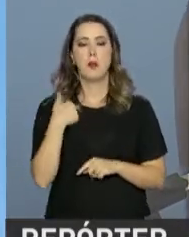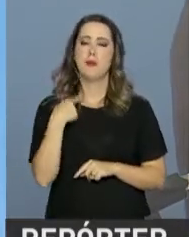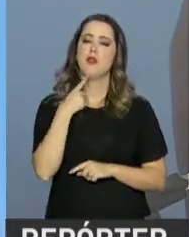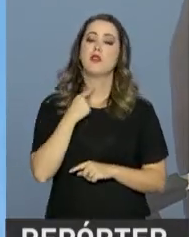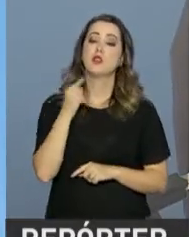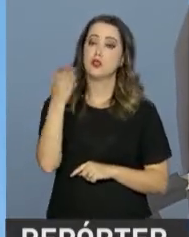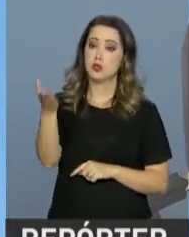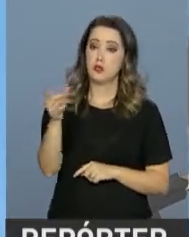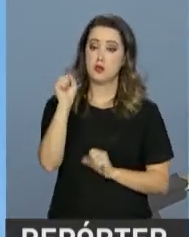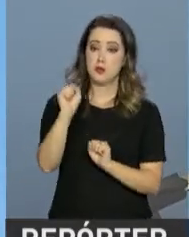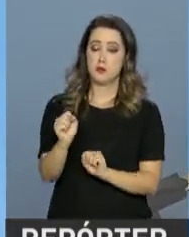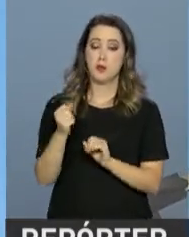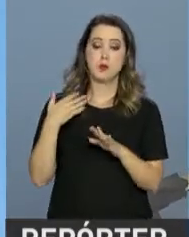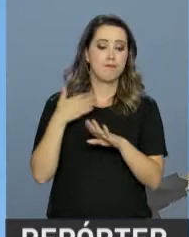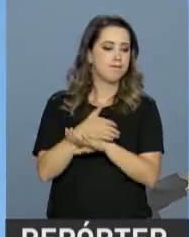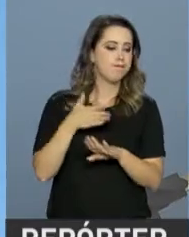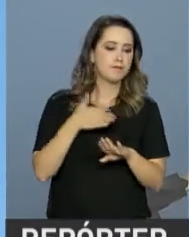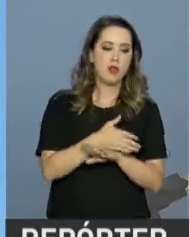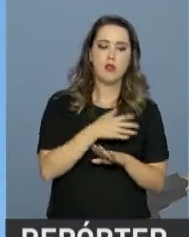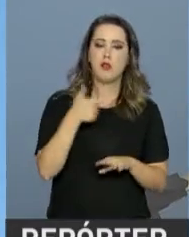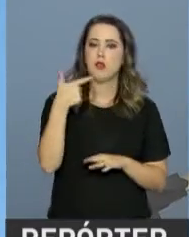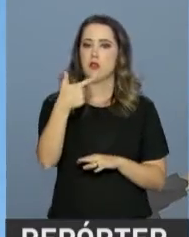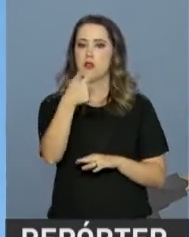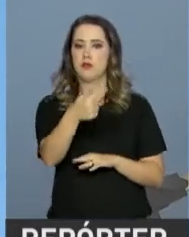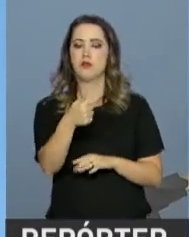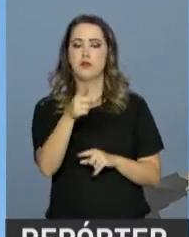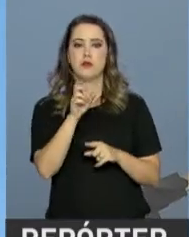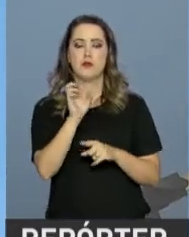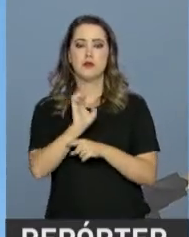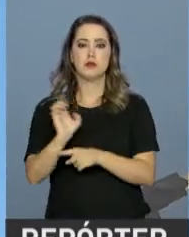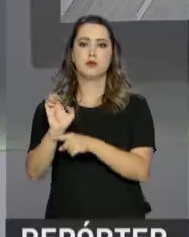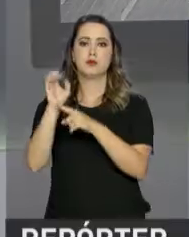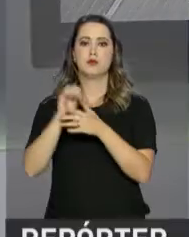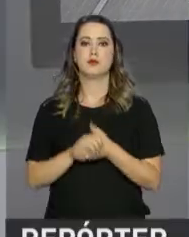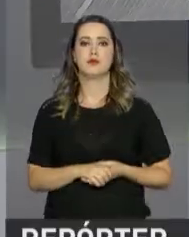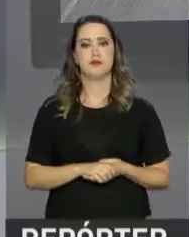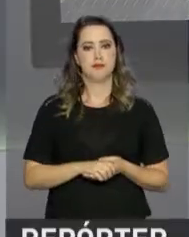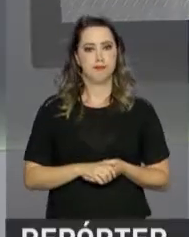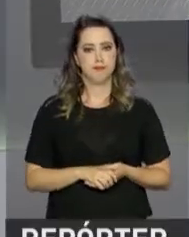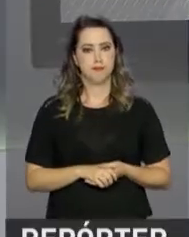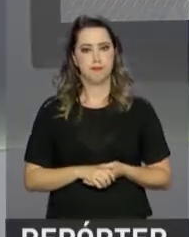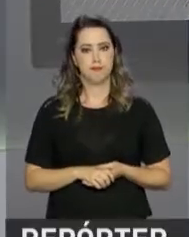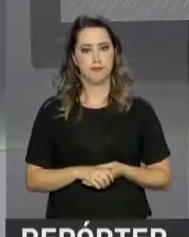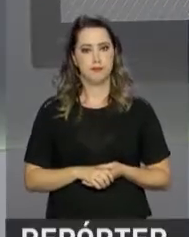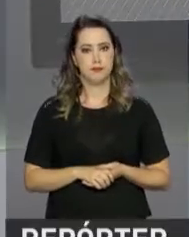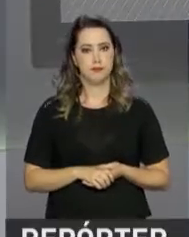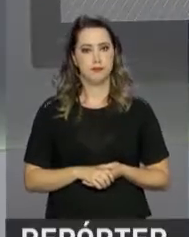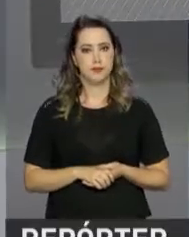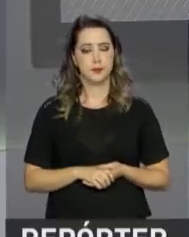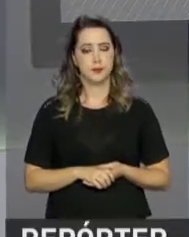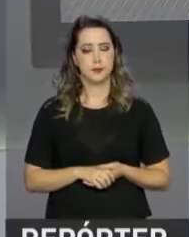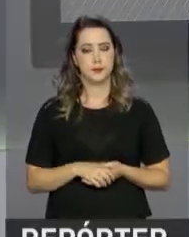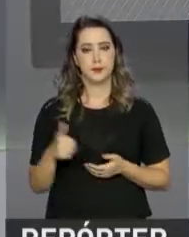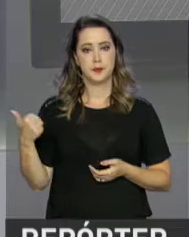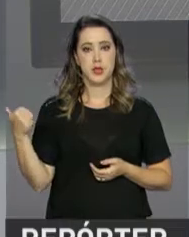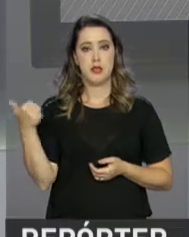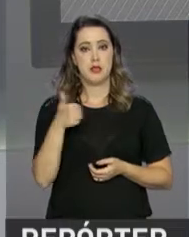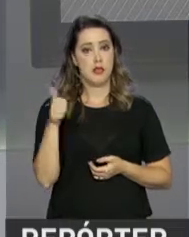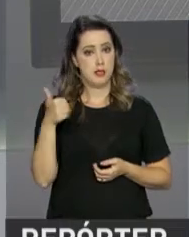é que você consiga levar isso às 27 unidades da federação e pelo 11º mês consecutivo